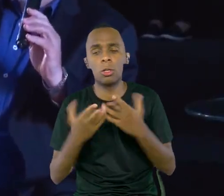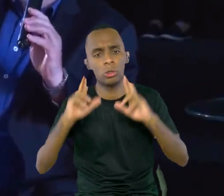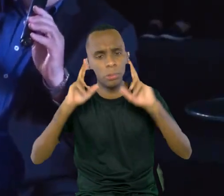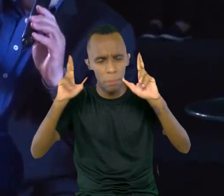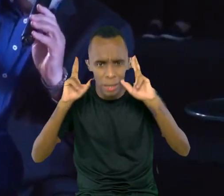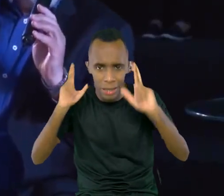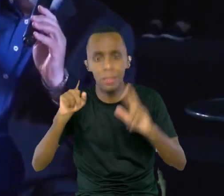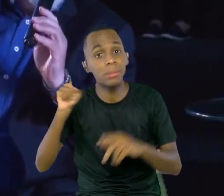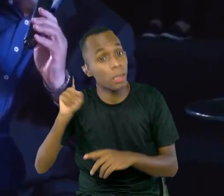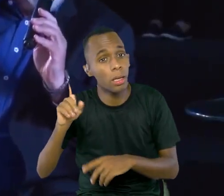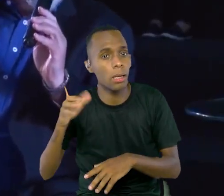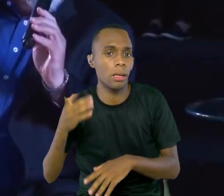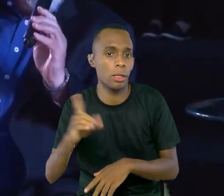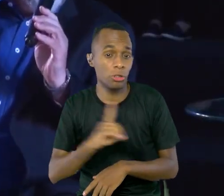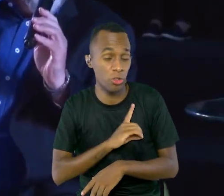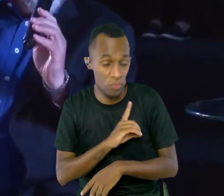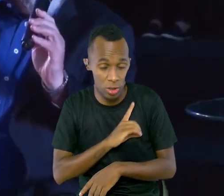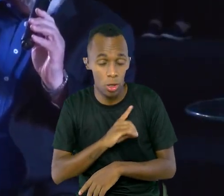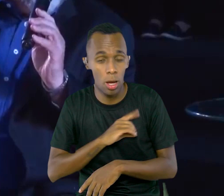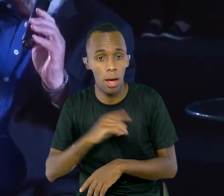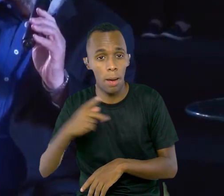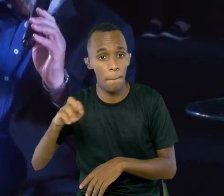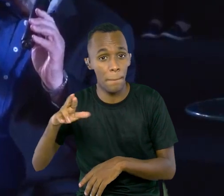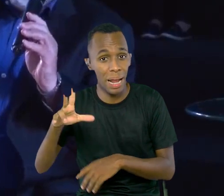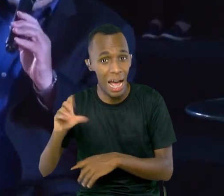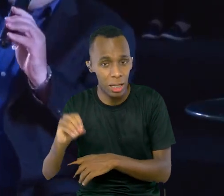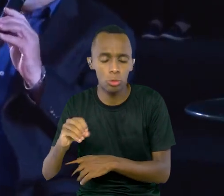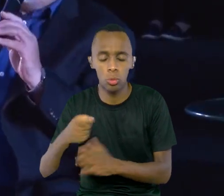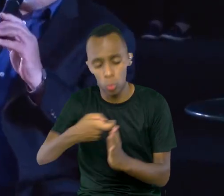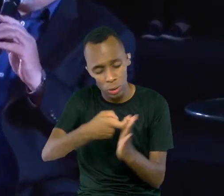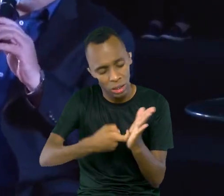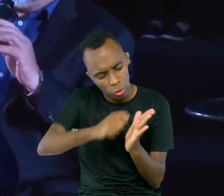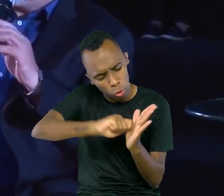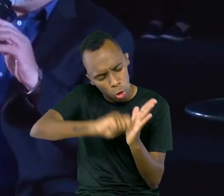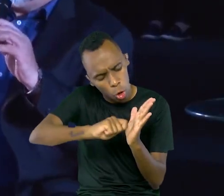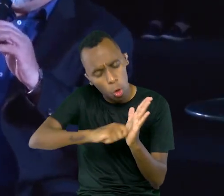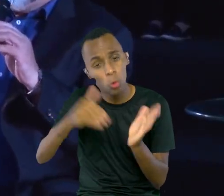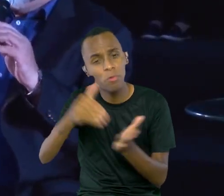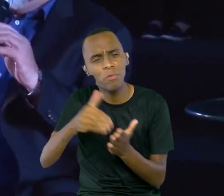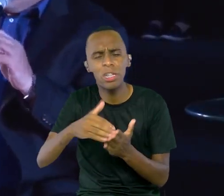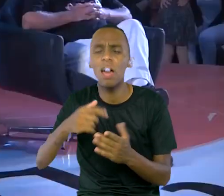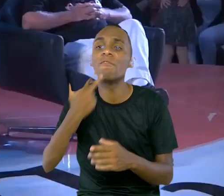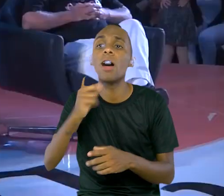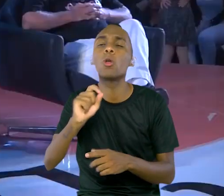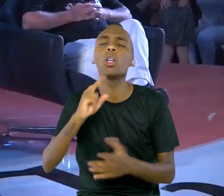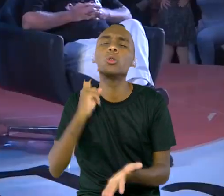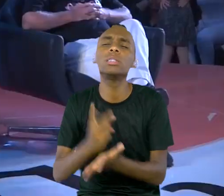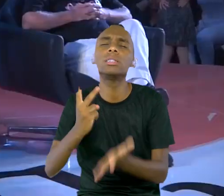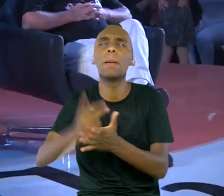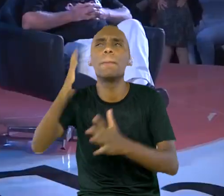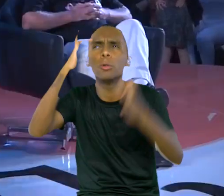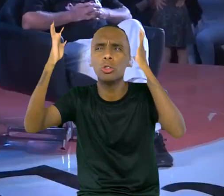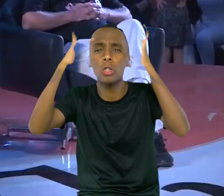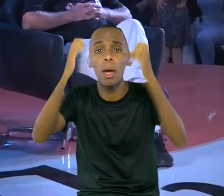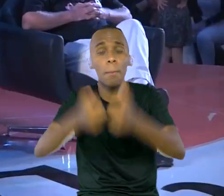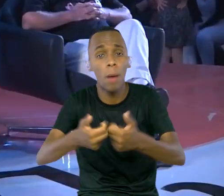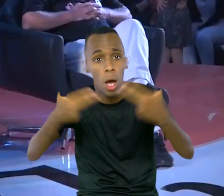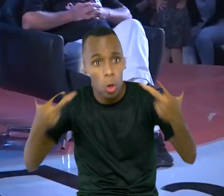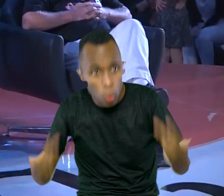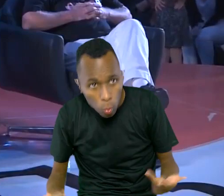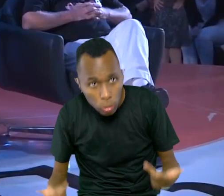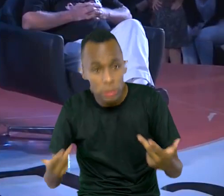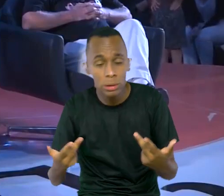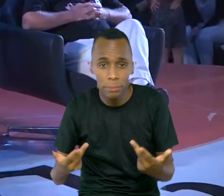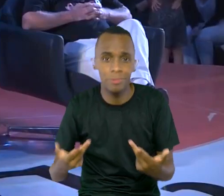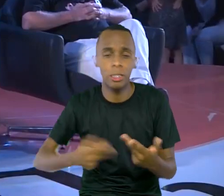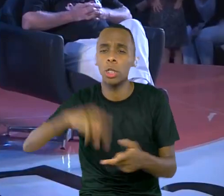Esperança. Nossa Adélia Prado, aqui de Divinópolis, termina um dos seus textos dizendo, eu sempre sonho que uma